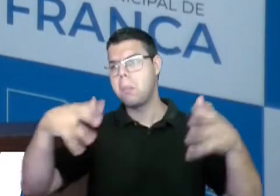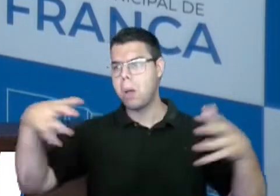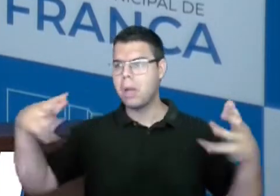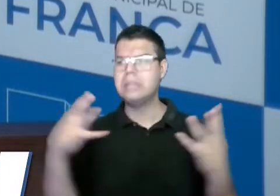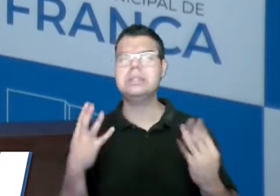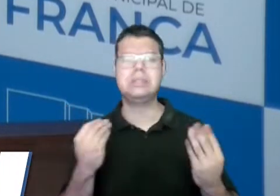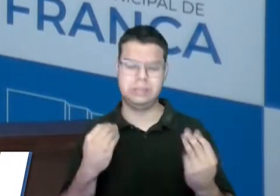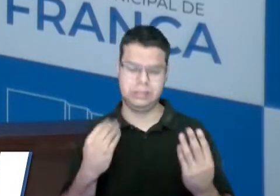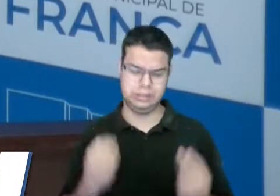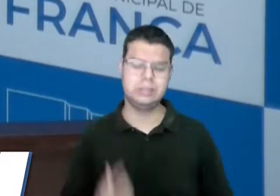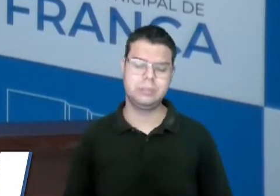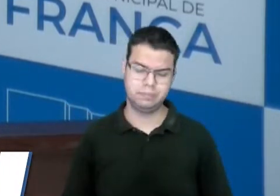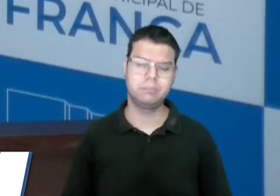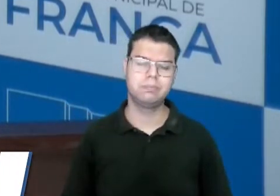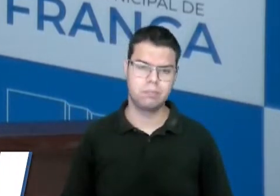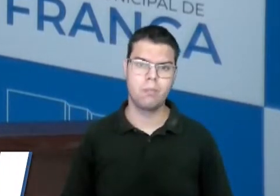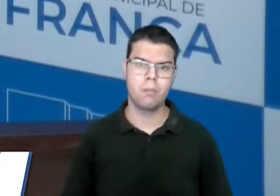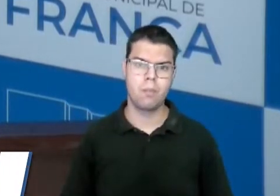E